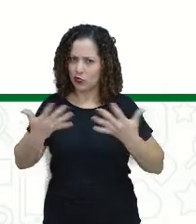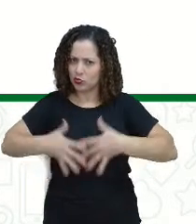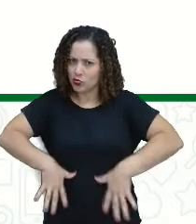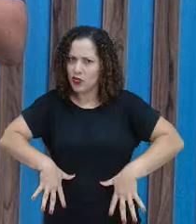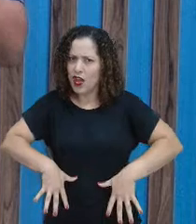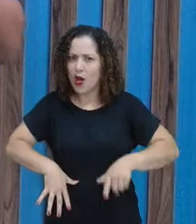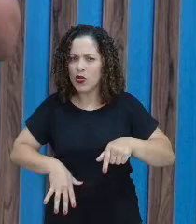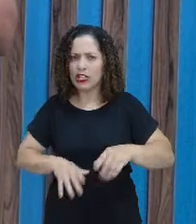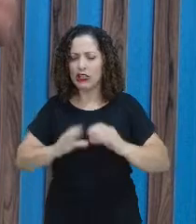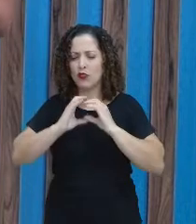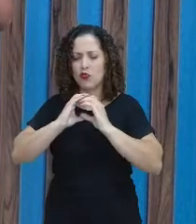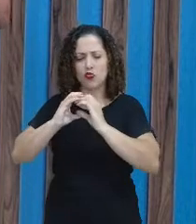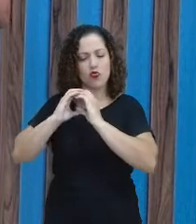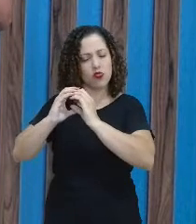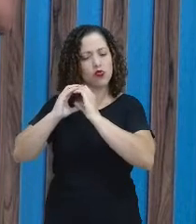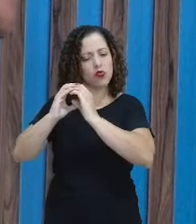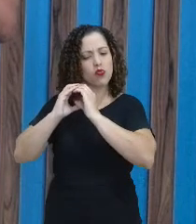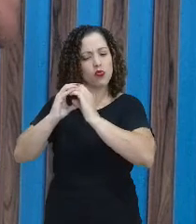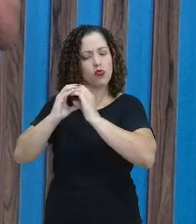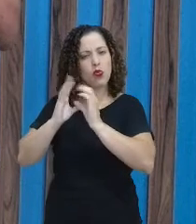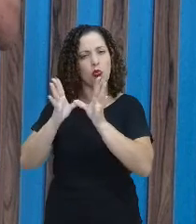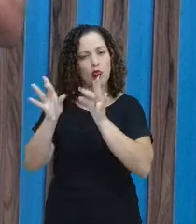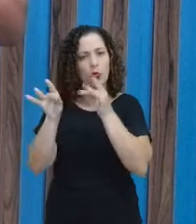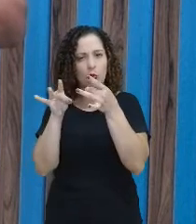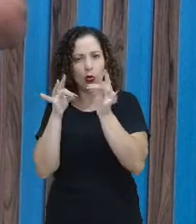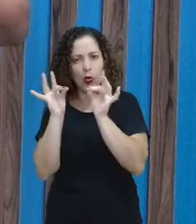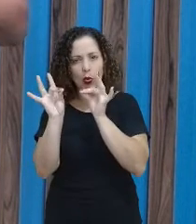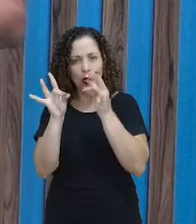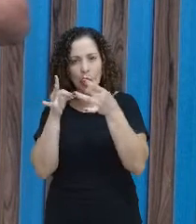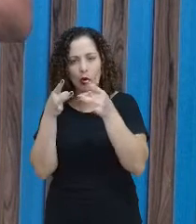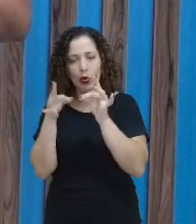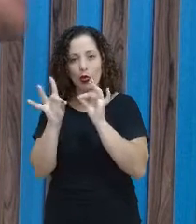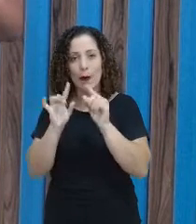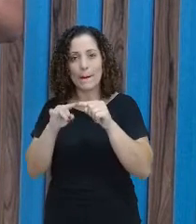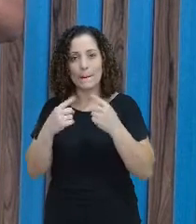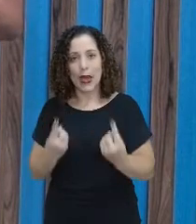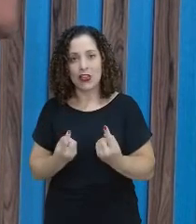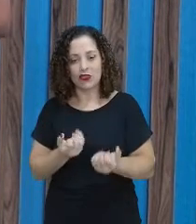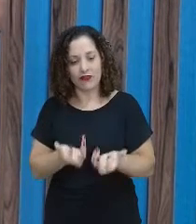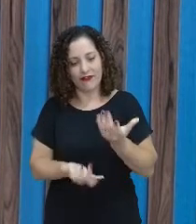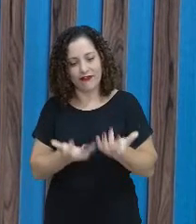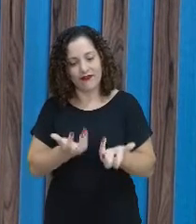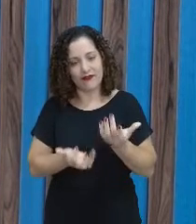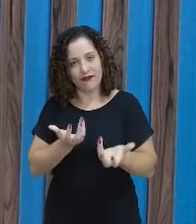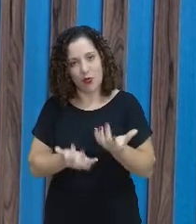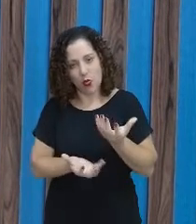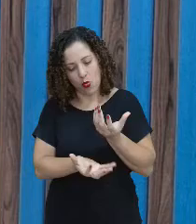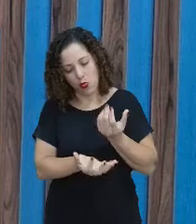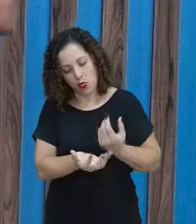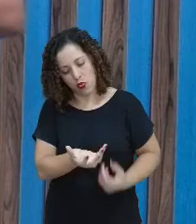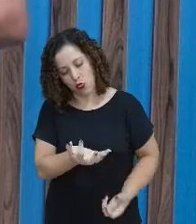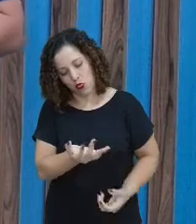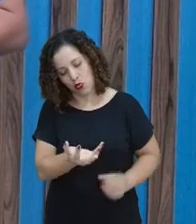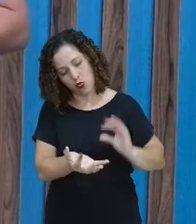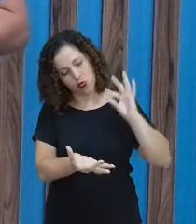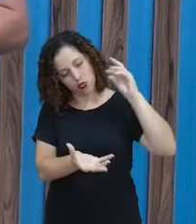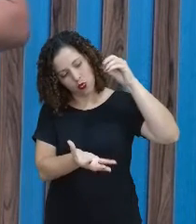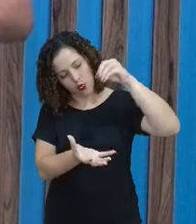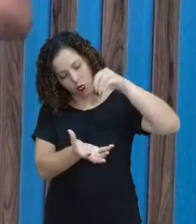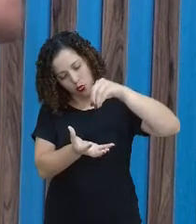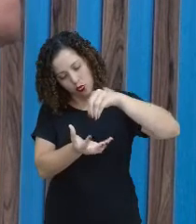meio líquida, meio, né, pastosa. Só que depois que eu coloco ele em determinada